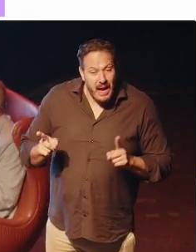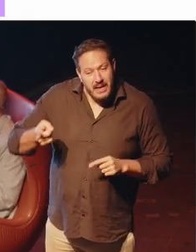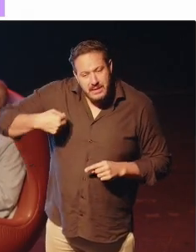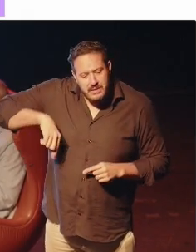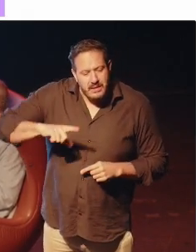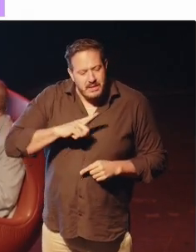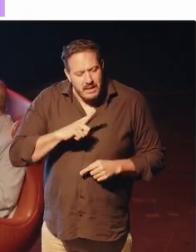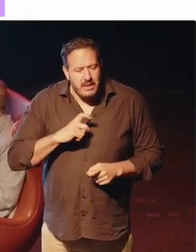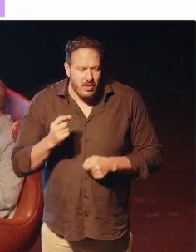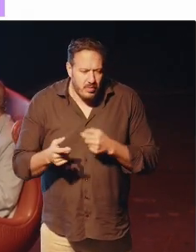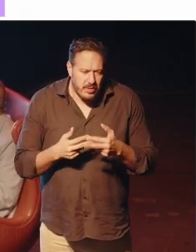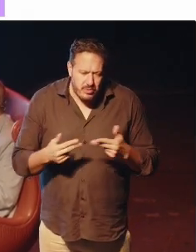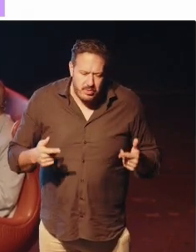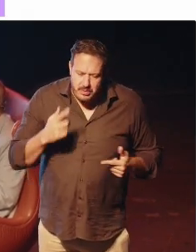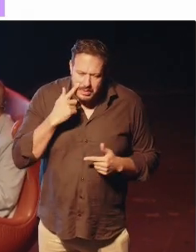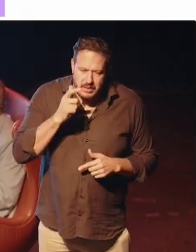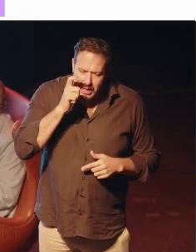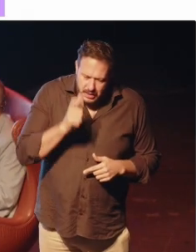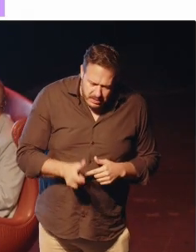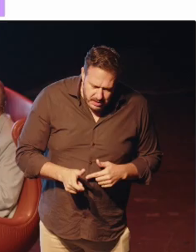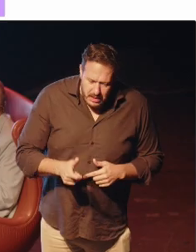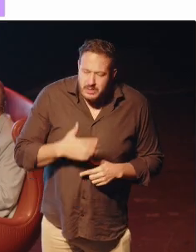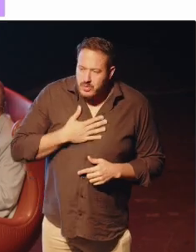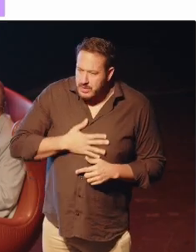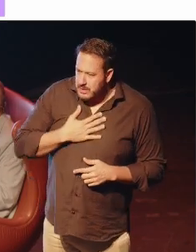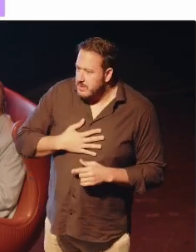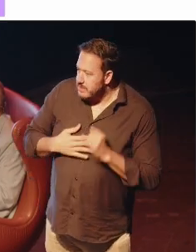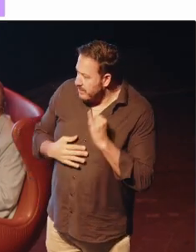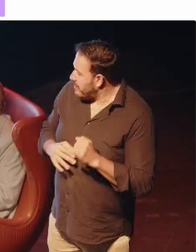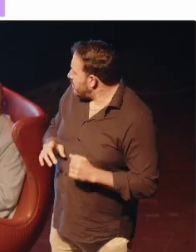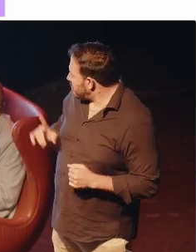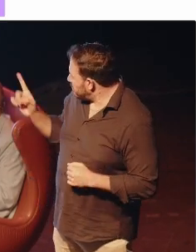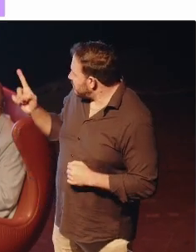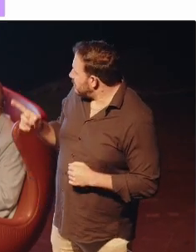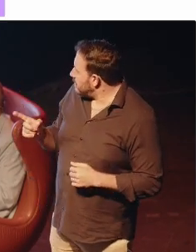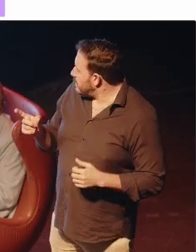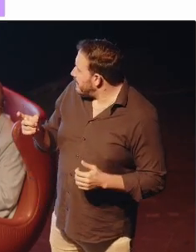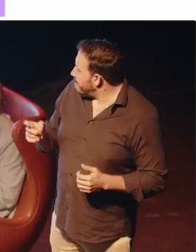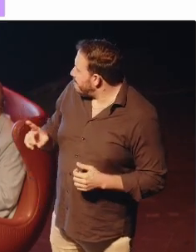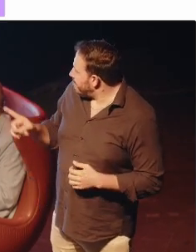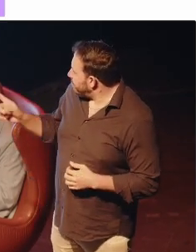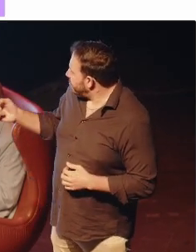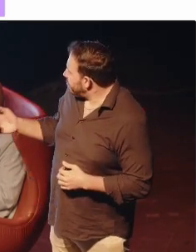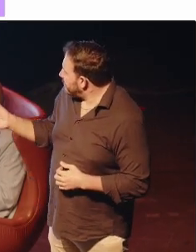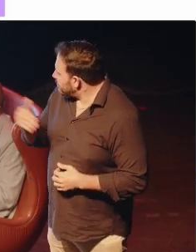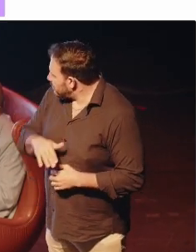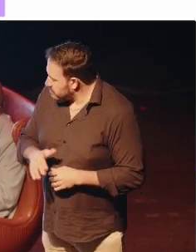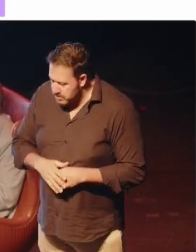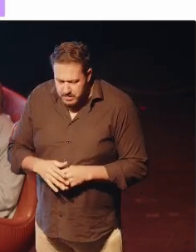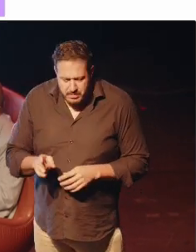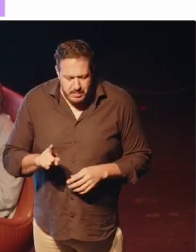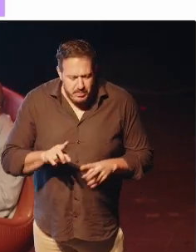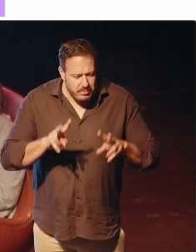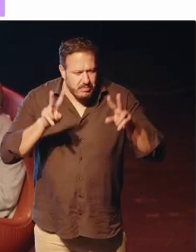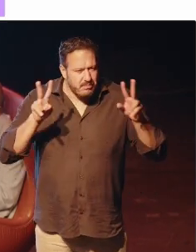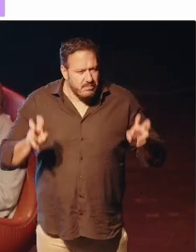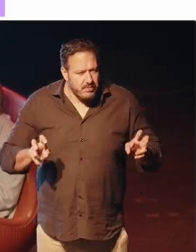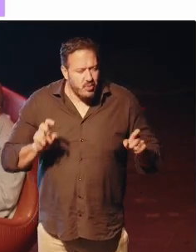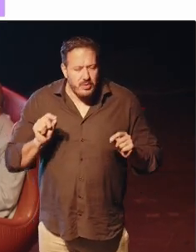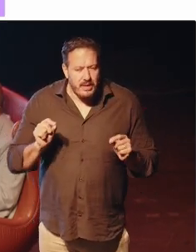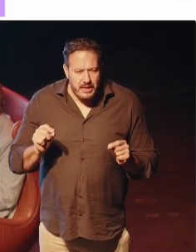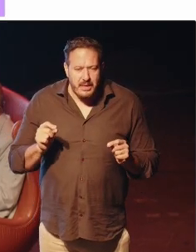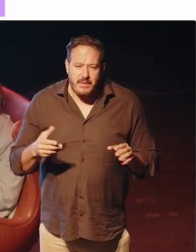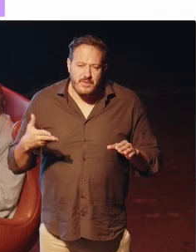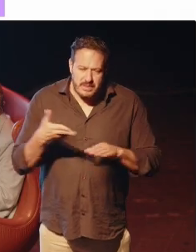coisas que são interessantes, que eu gostaria de chamar a atenção. Participação em ensaios clínicos. O que é ensaio clínico? Participar